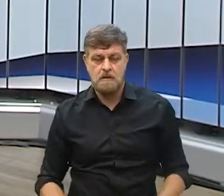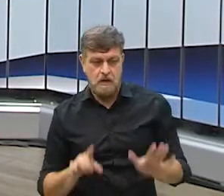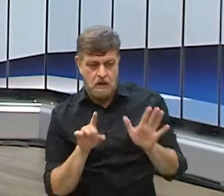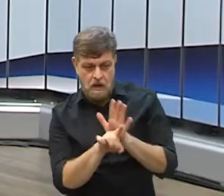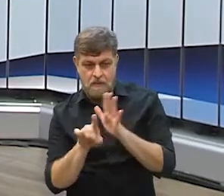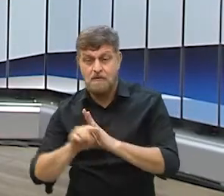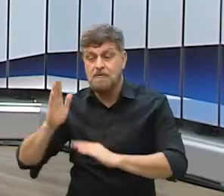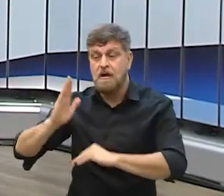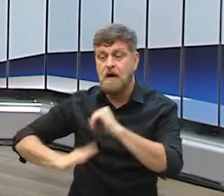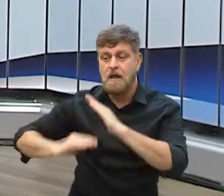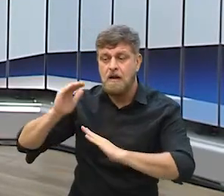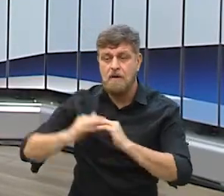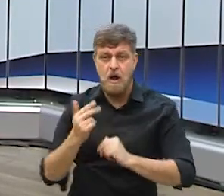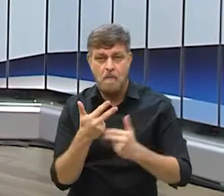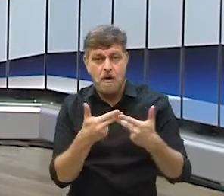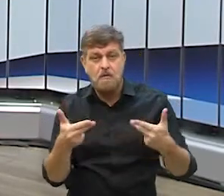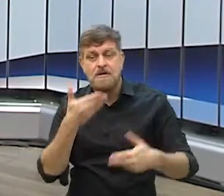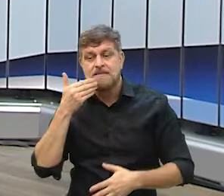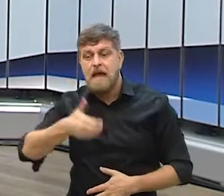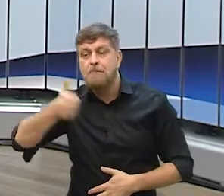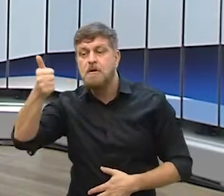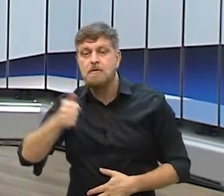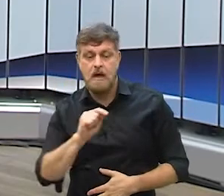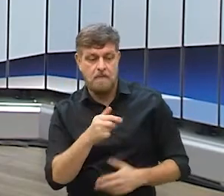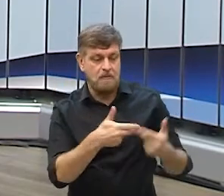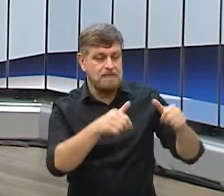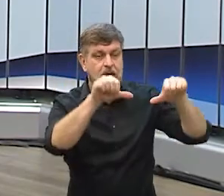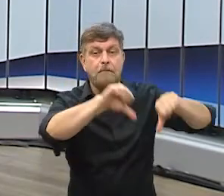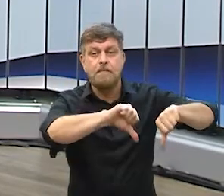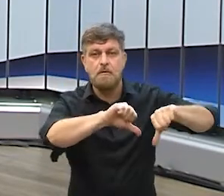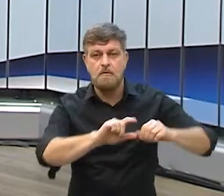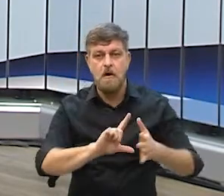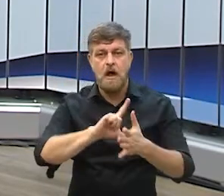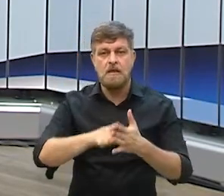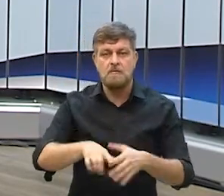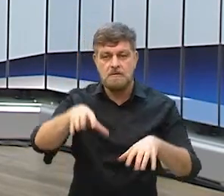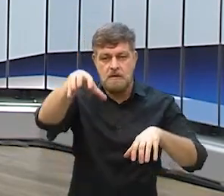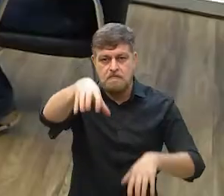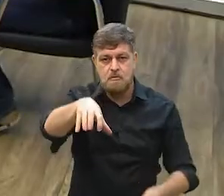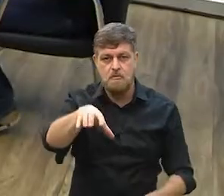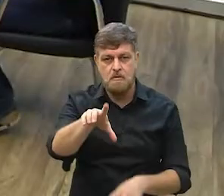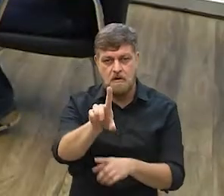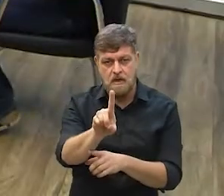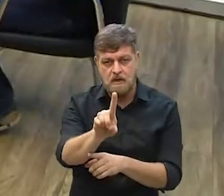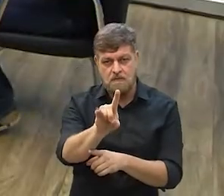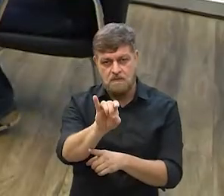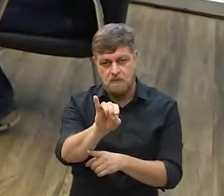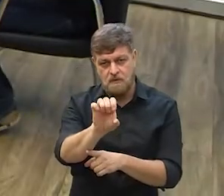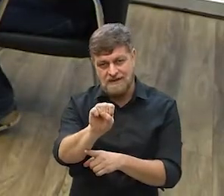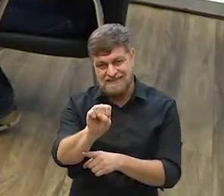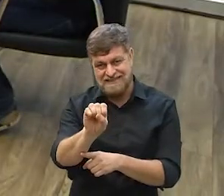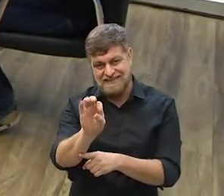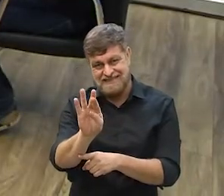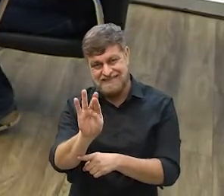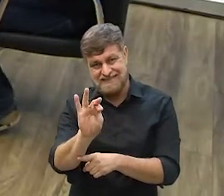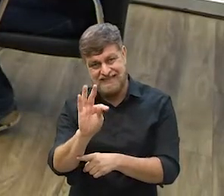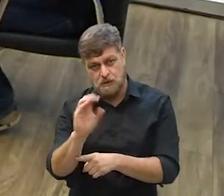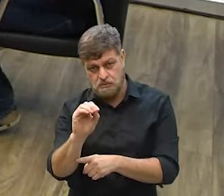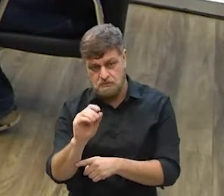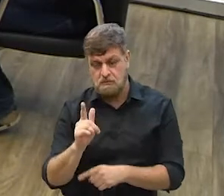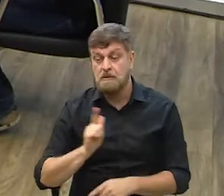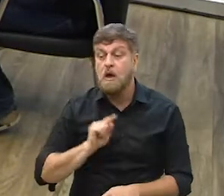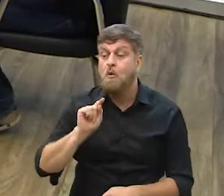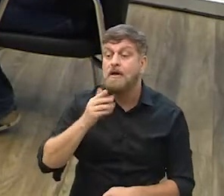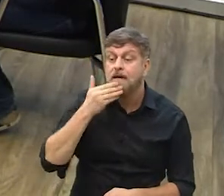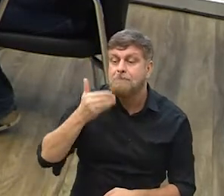na prática uma coisa que melhorou e uma que piorou depois que virou distrito? Tem como fazer esse exercício? Eu acho que sim.